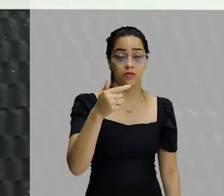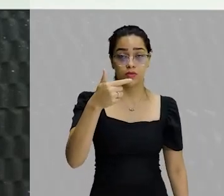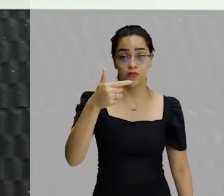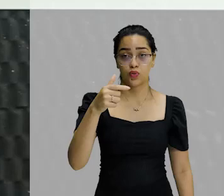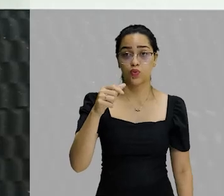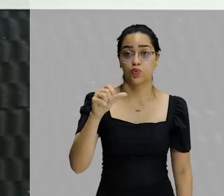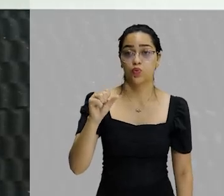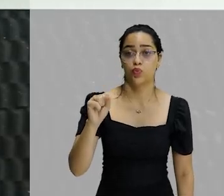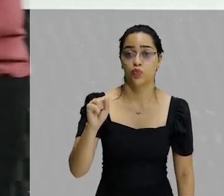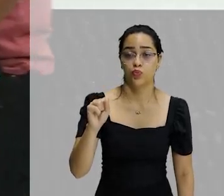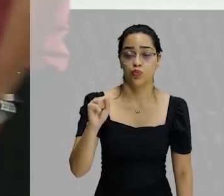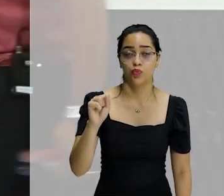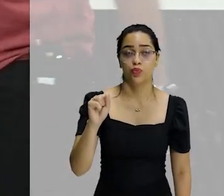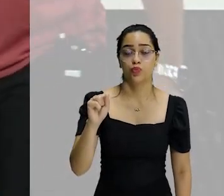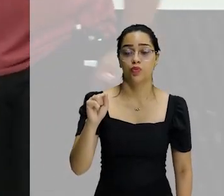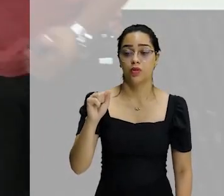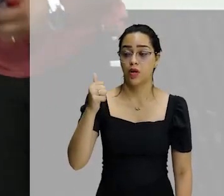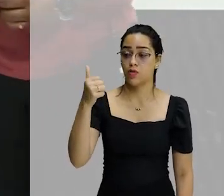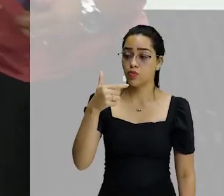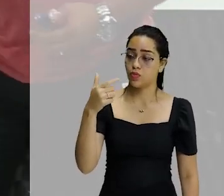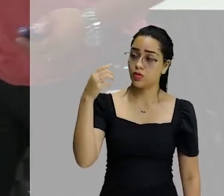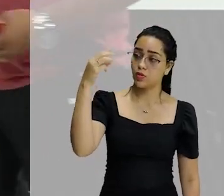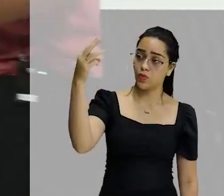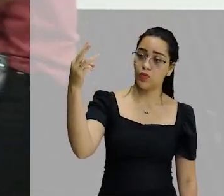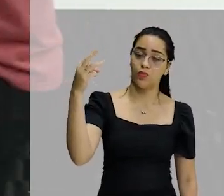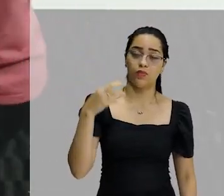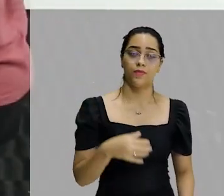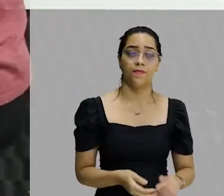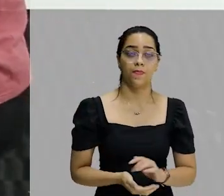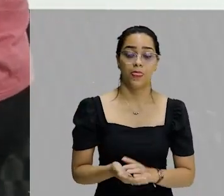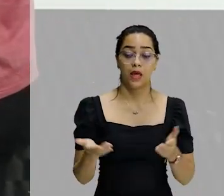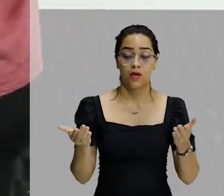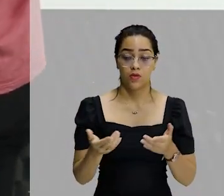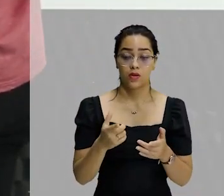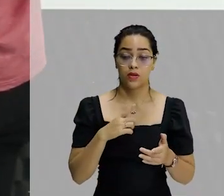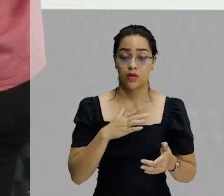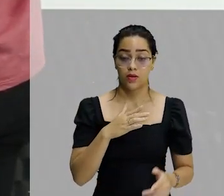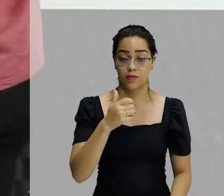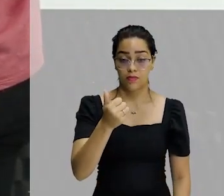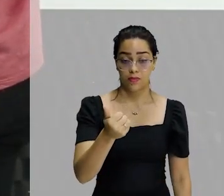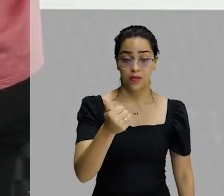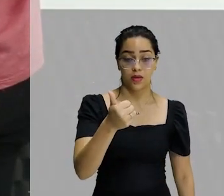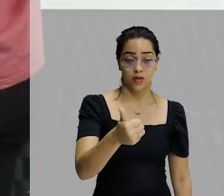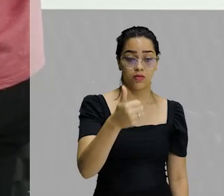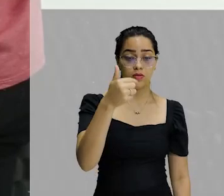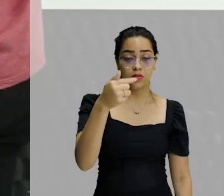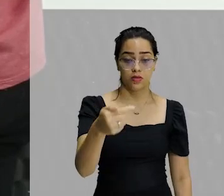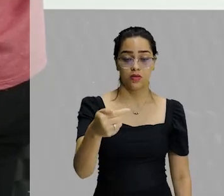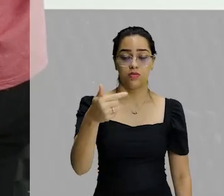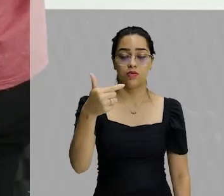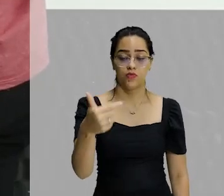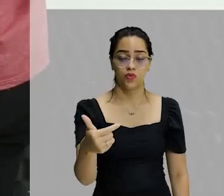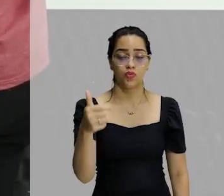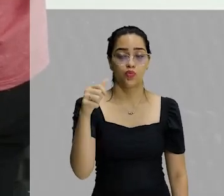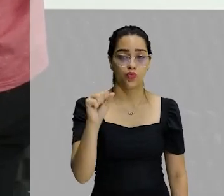1728, certo? Que é o 12 elevado ao cubo. Basta agora eu pegar 1728 e multiplicar